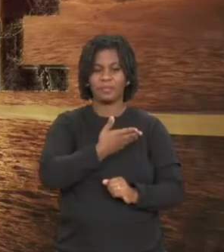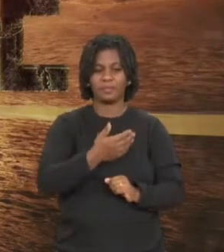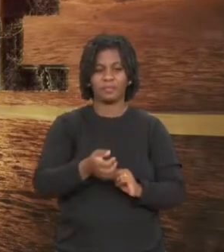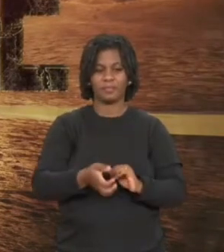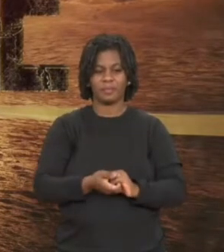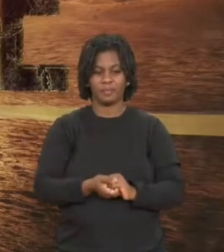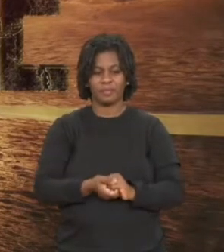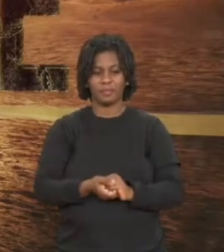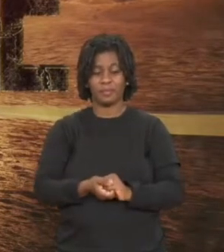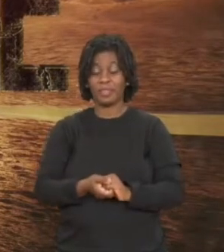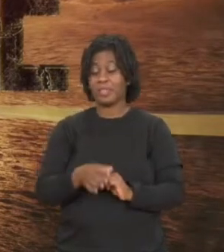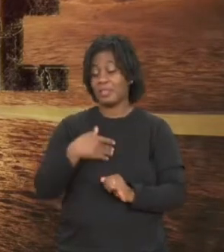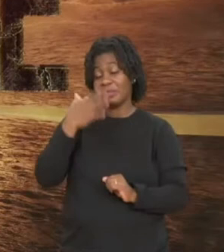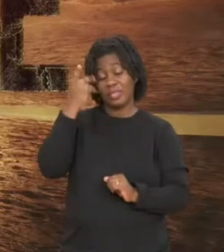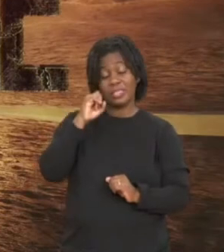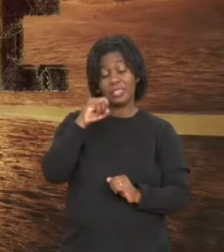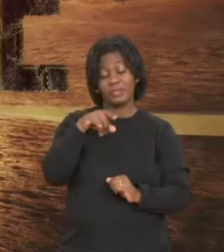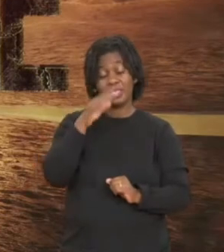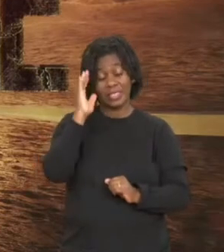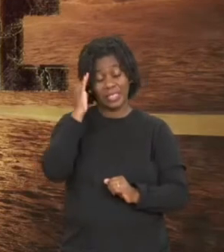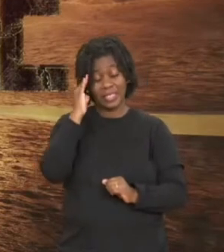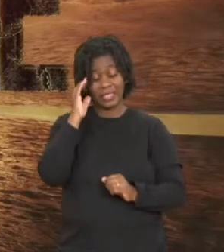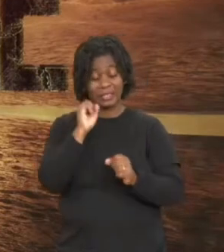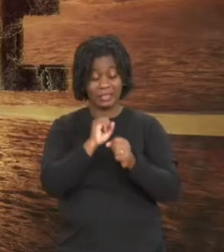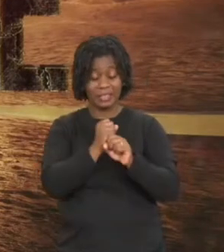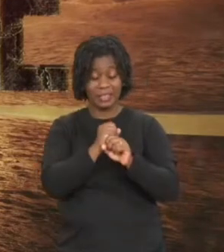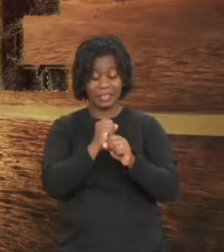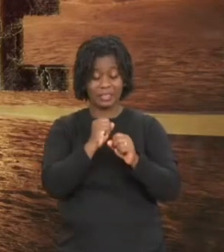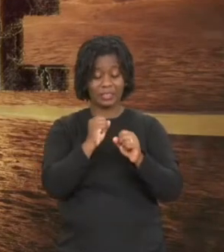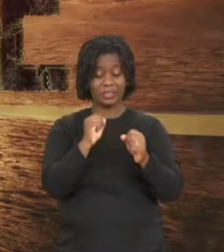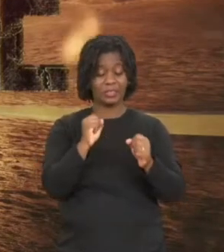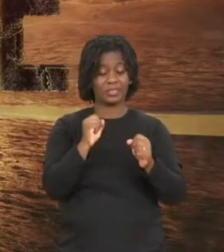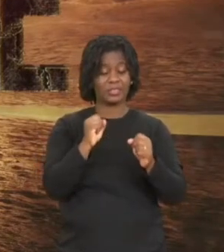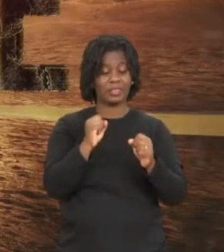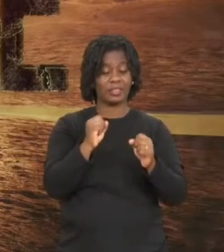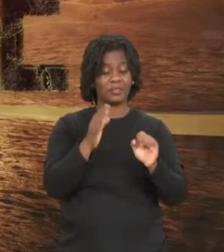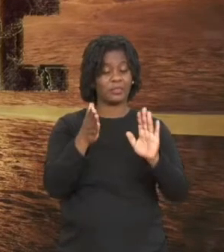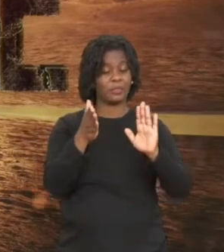Eu não sei se você está entendendo a grandiosidade disso.